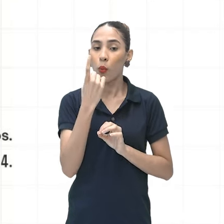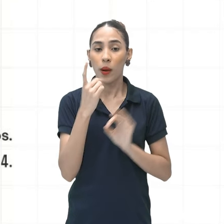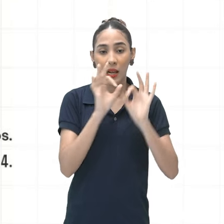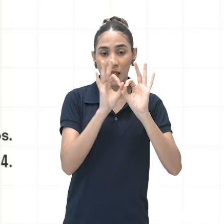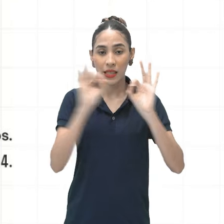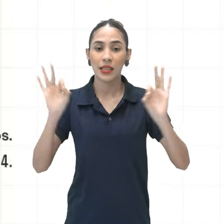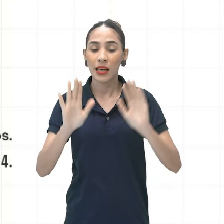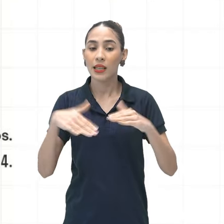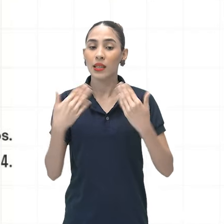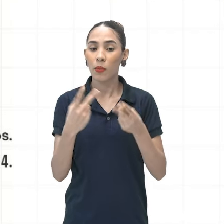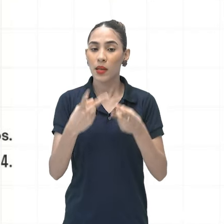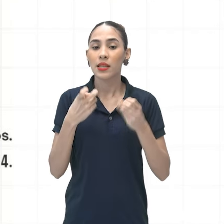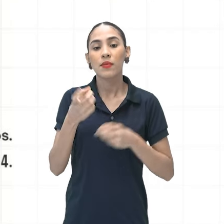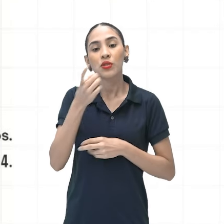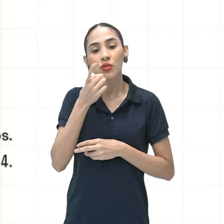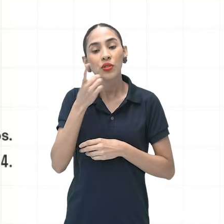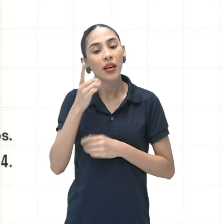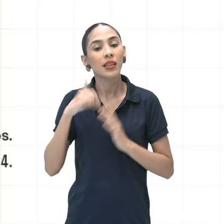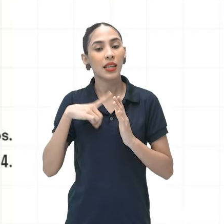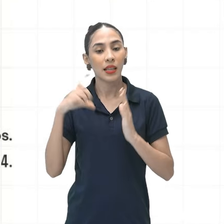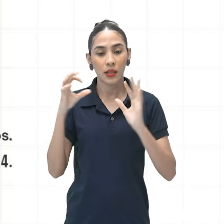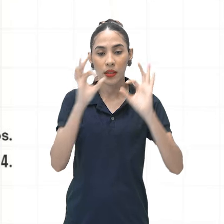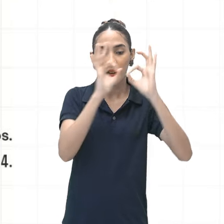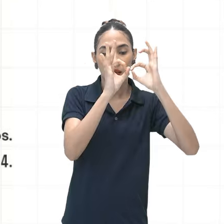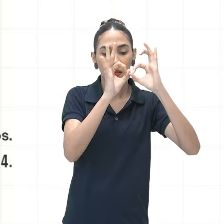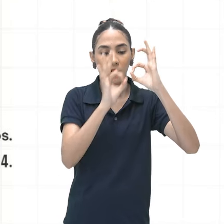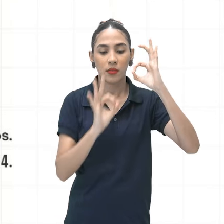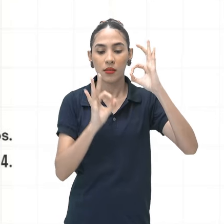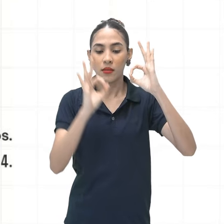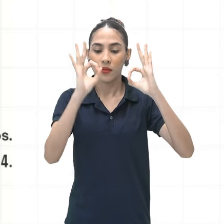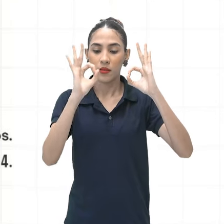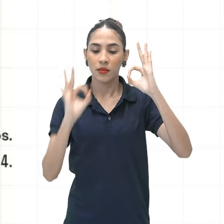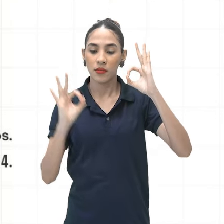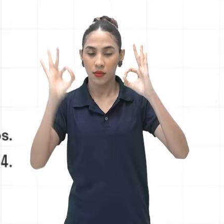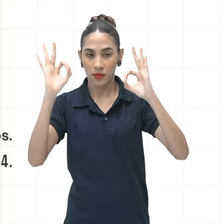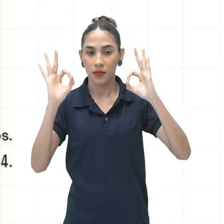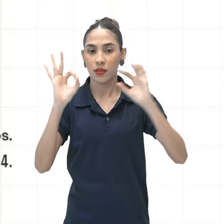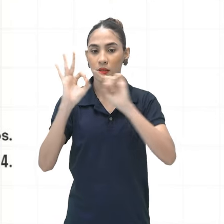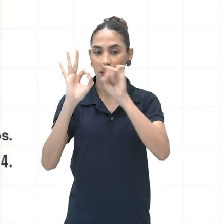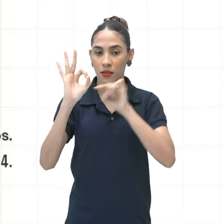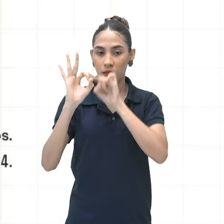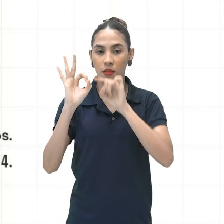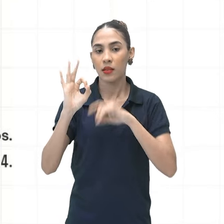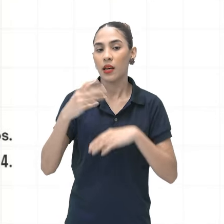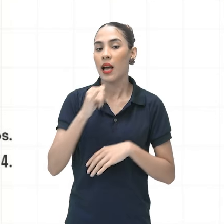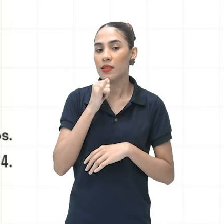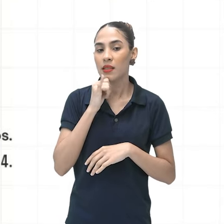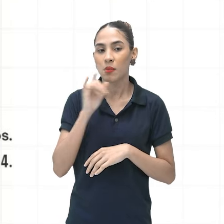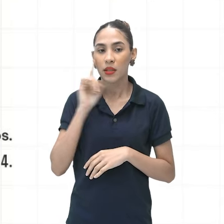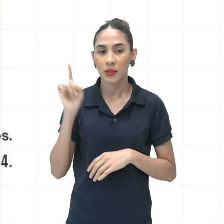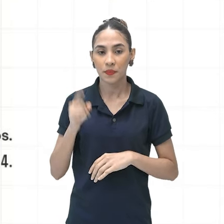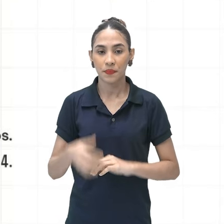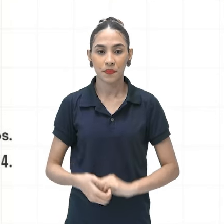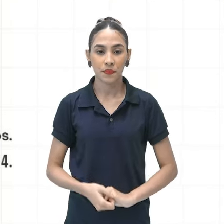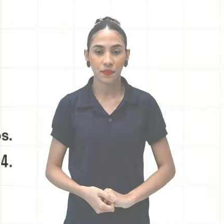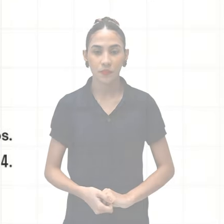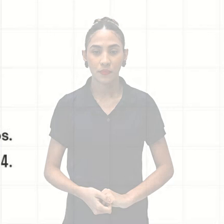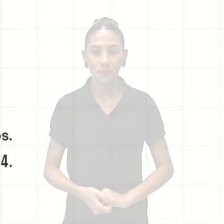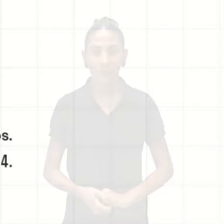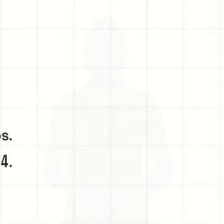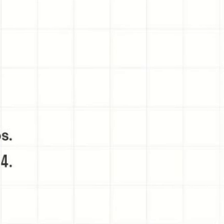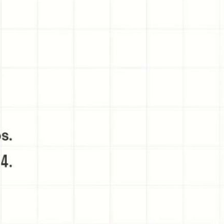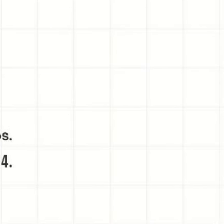que cada dia é marcado por um pontinho, né? Como eu mostrei aí para vocês. Deixa eu apagar aqui esse segundo